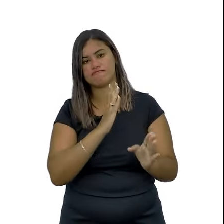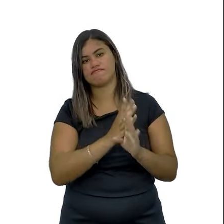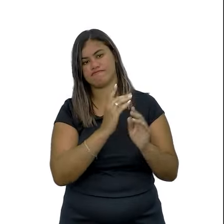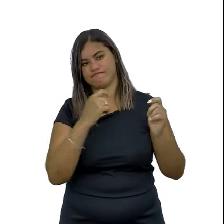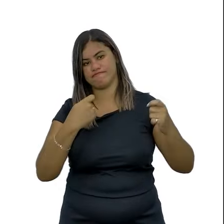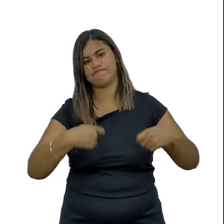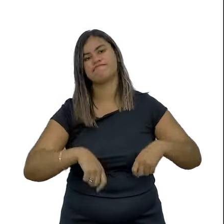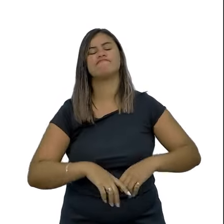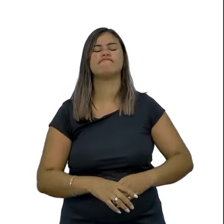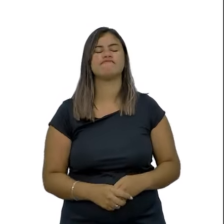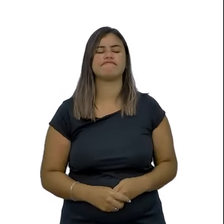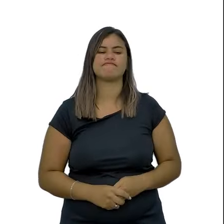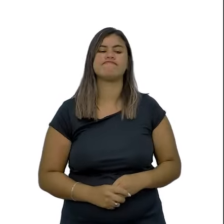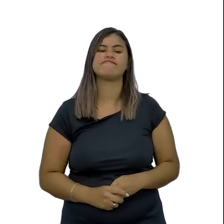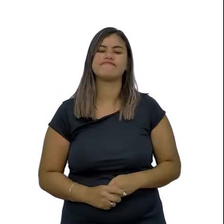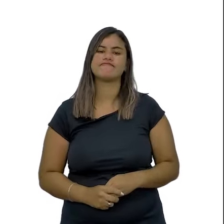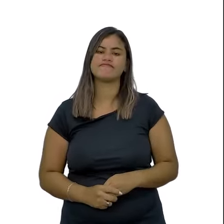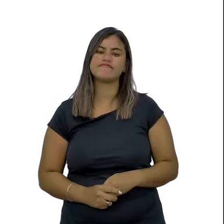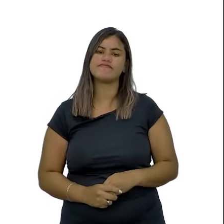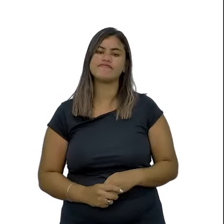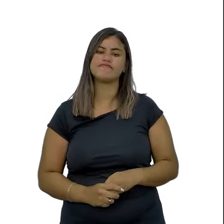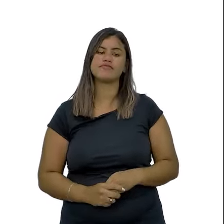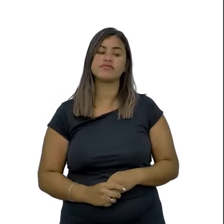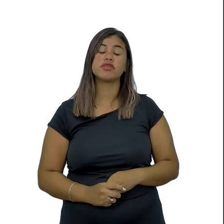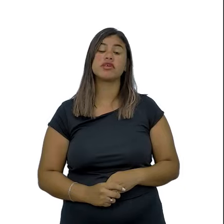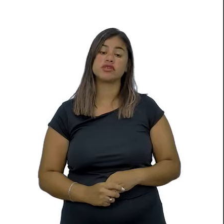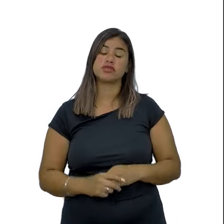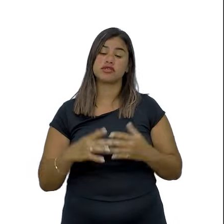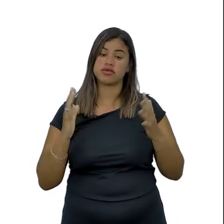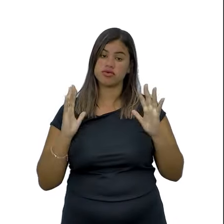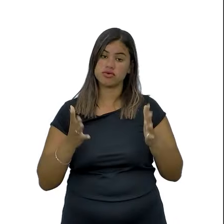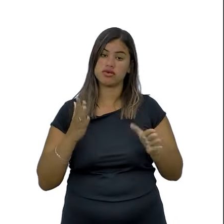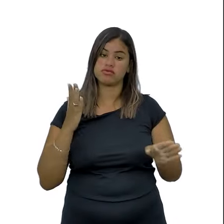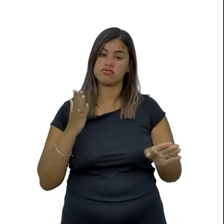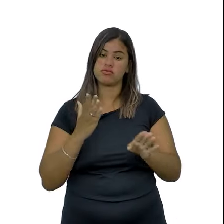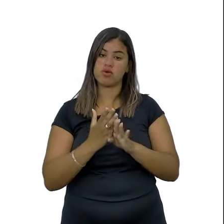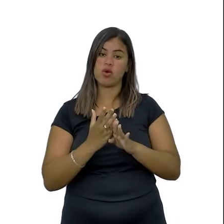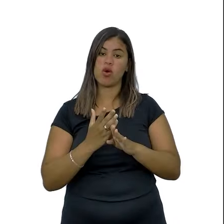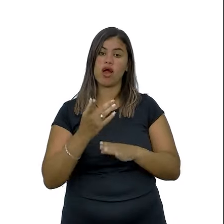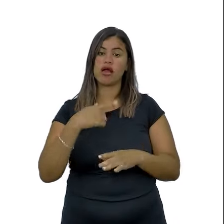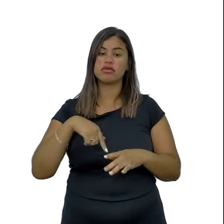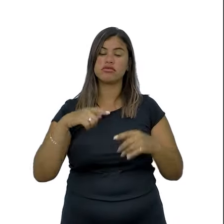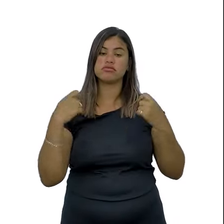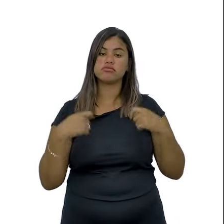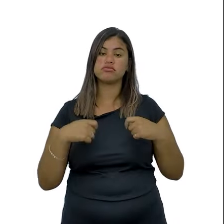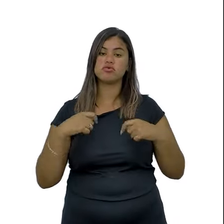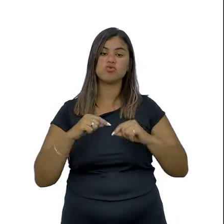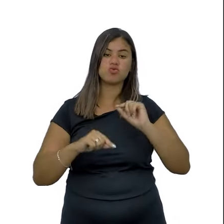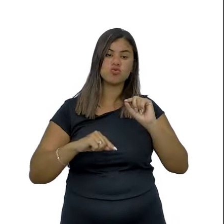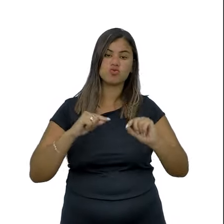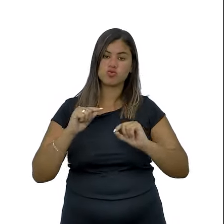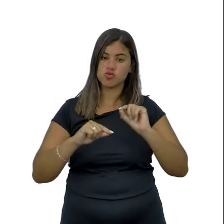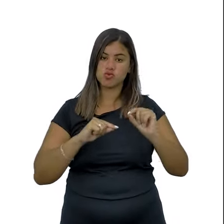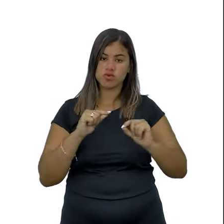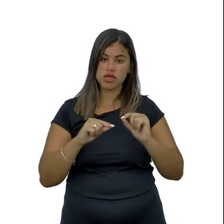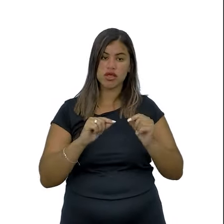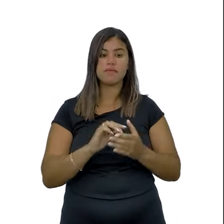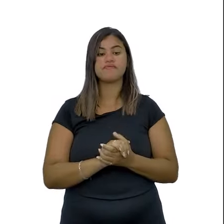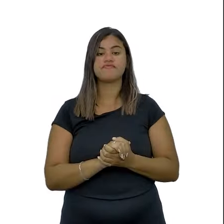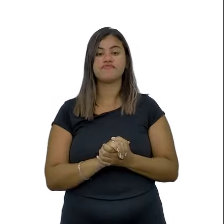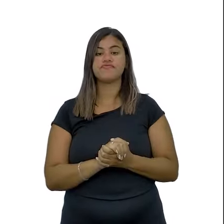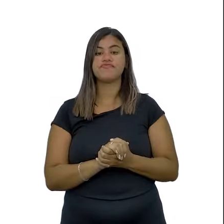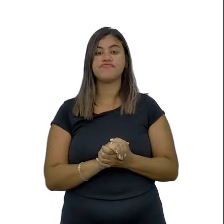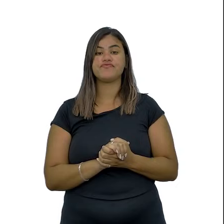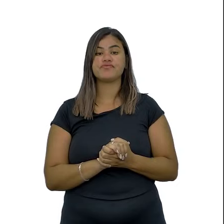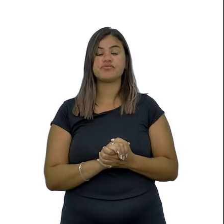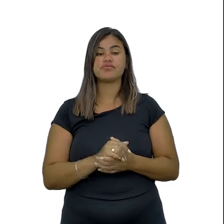disso. E em relação ao diagnóstico também, precisamos saber que vocês podem